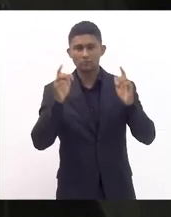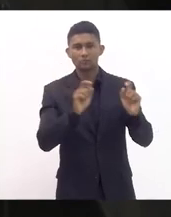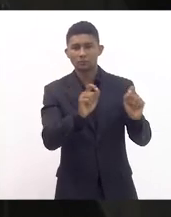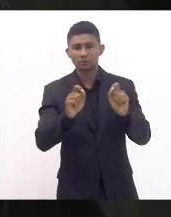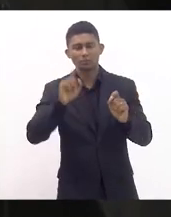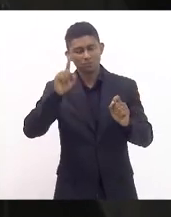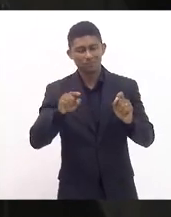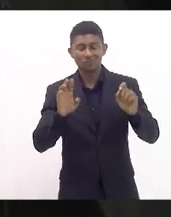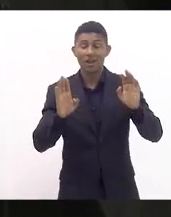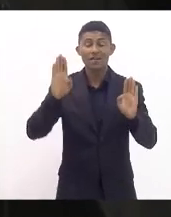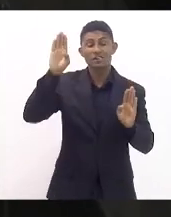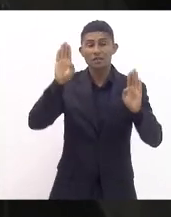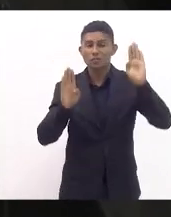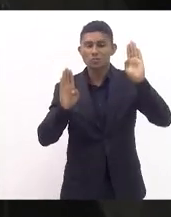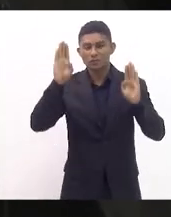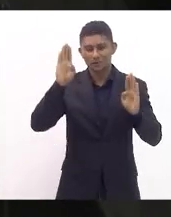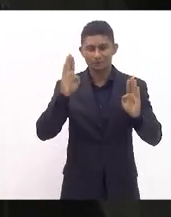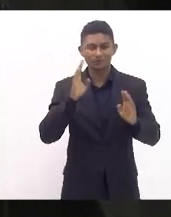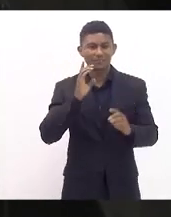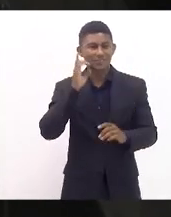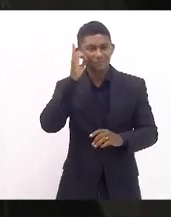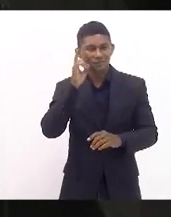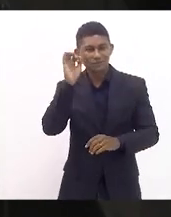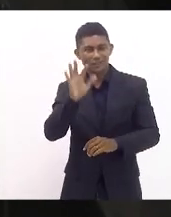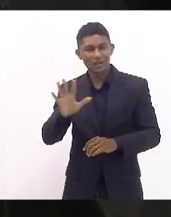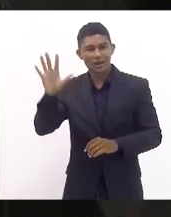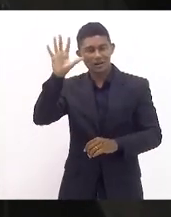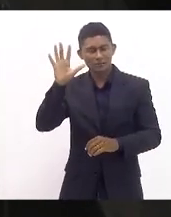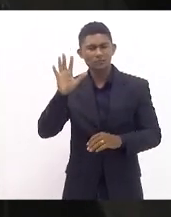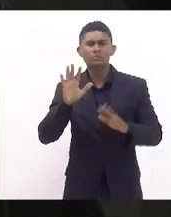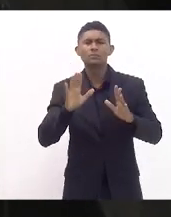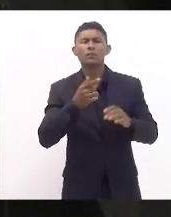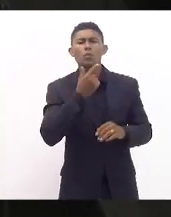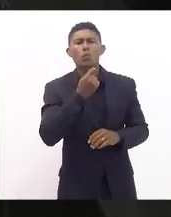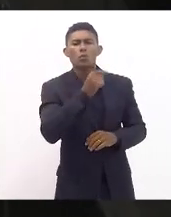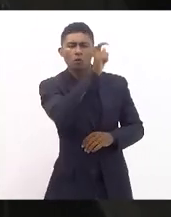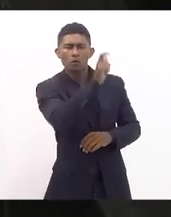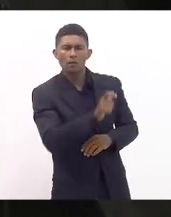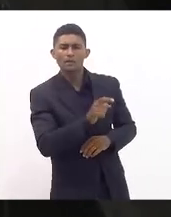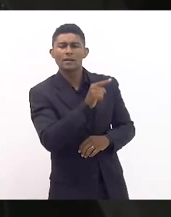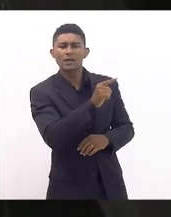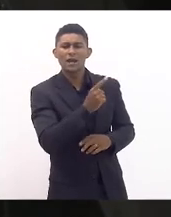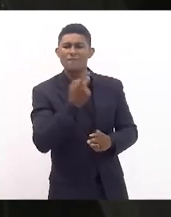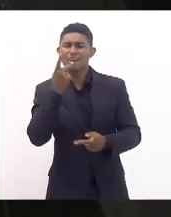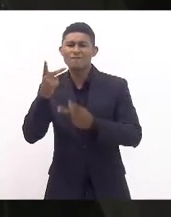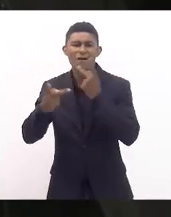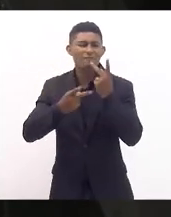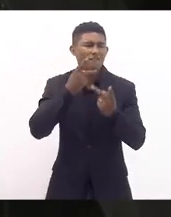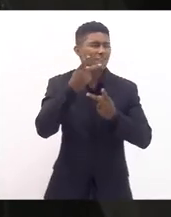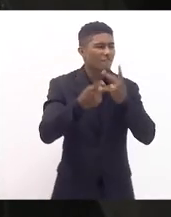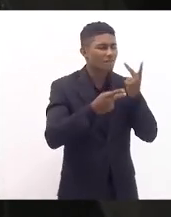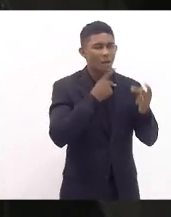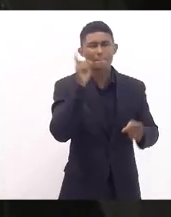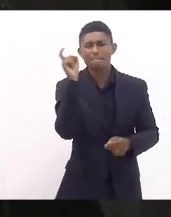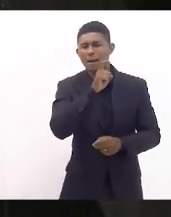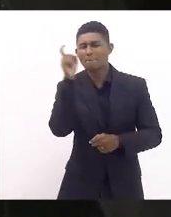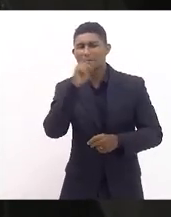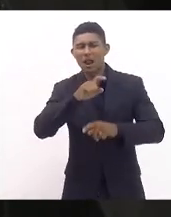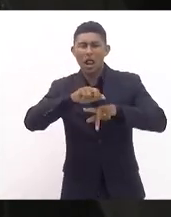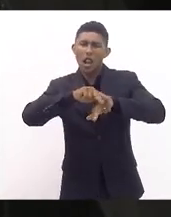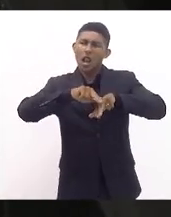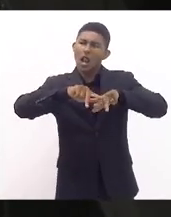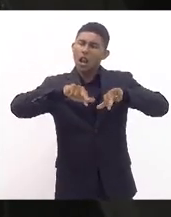dessa pré-candidatura a deputado federal, se prestou a falar mentiras,